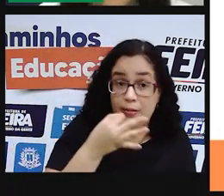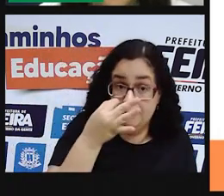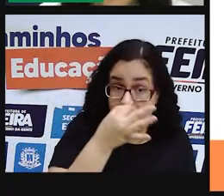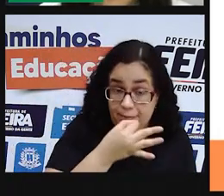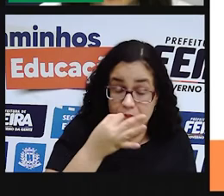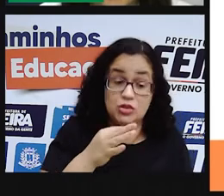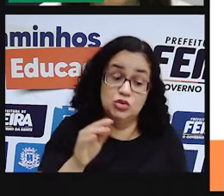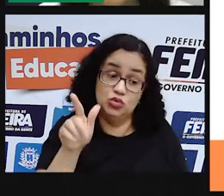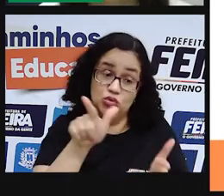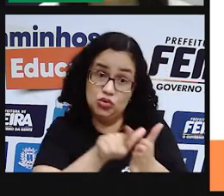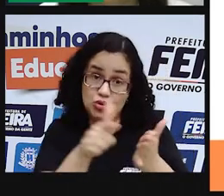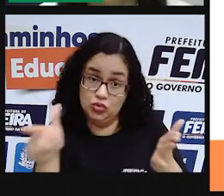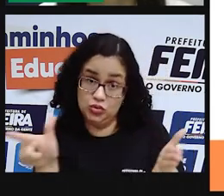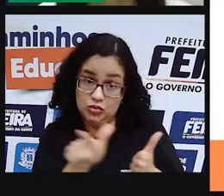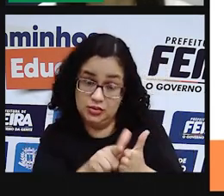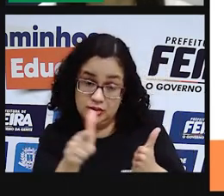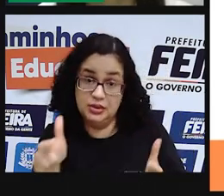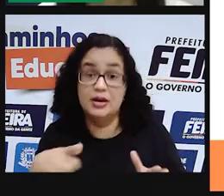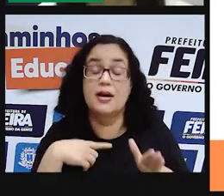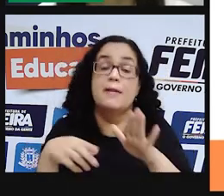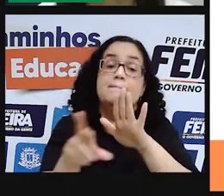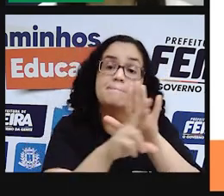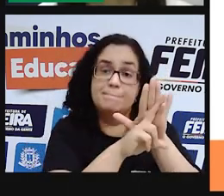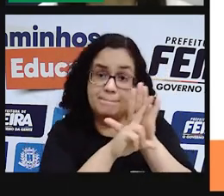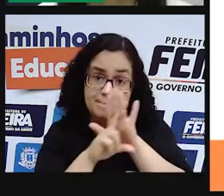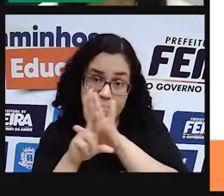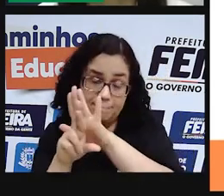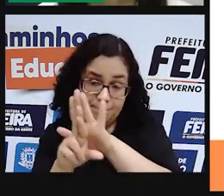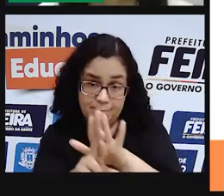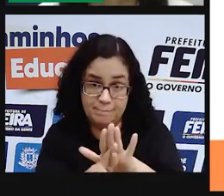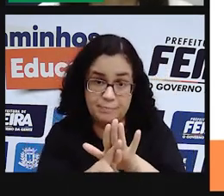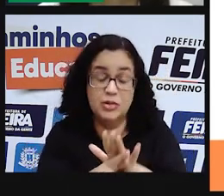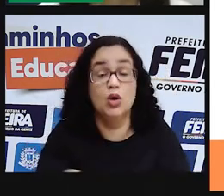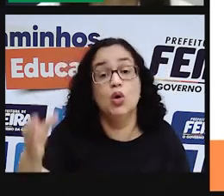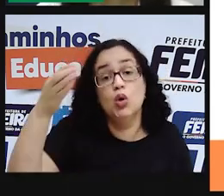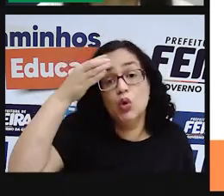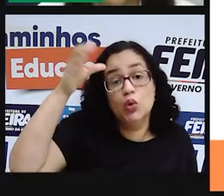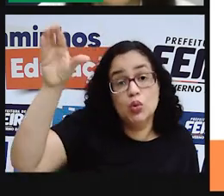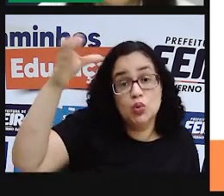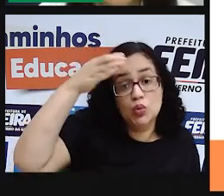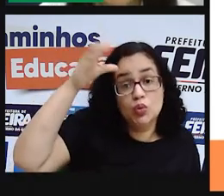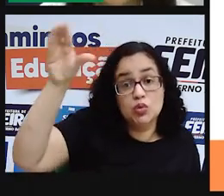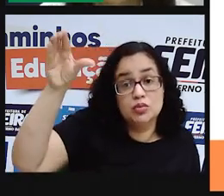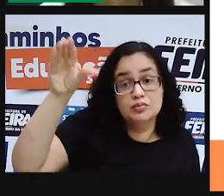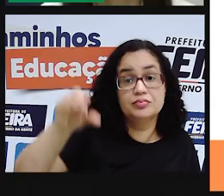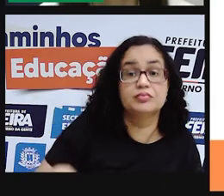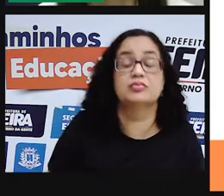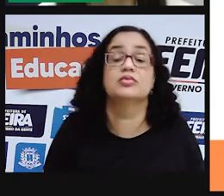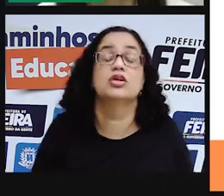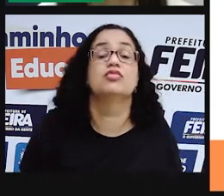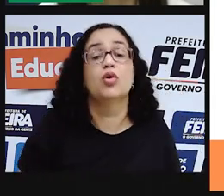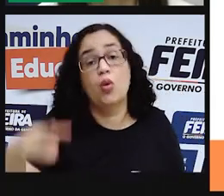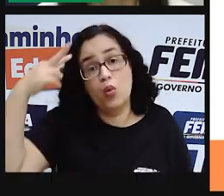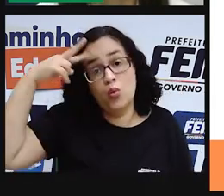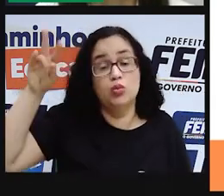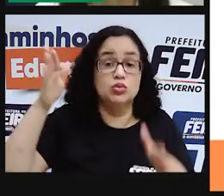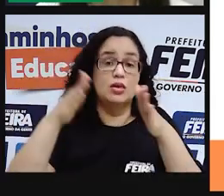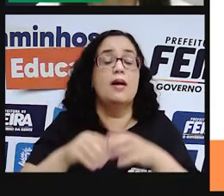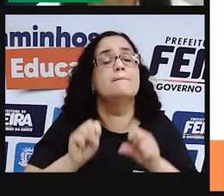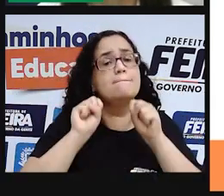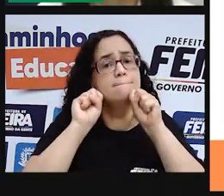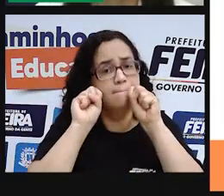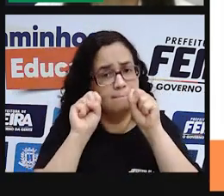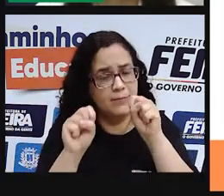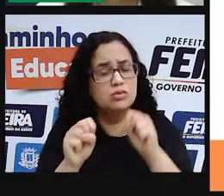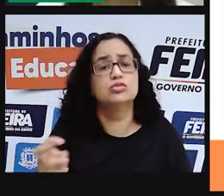esfera jornalística em que o autor apresenta e avalia um produto cultural. Nesse caso aí foi uma história em quadrinhos, mas uma